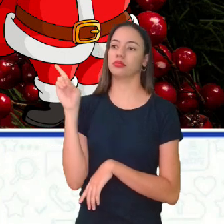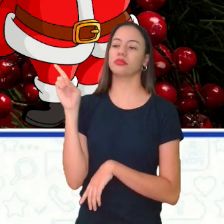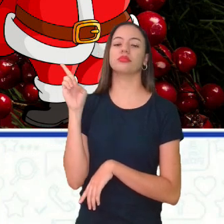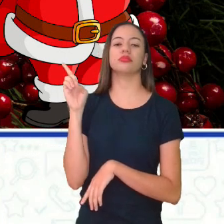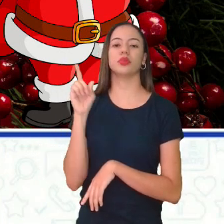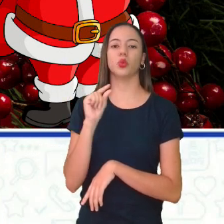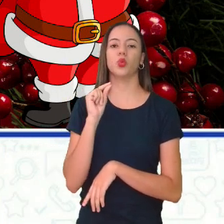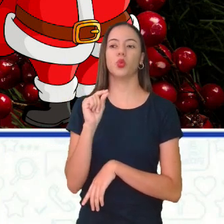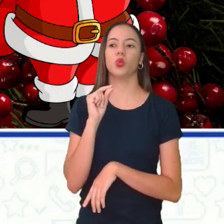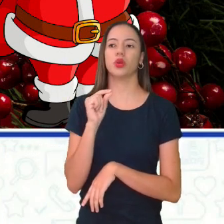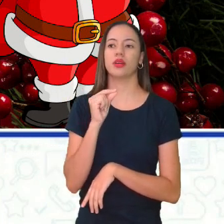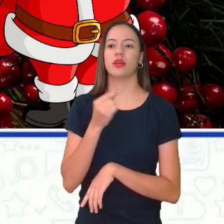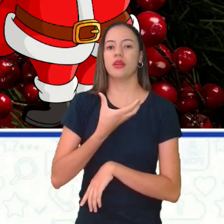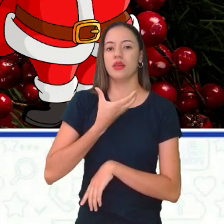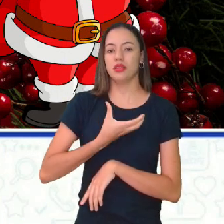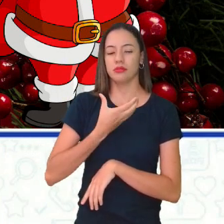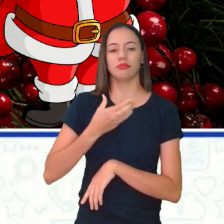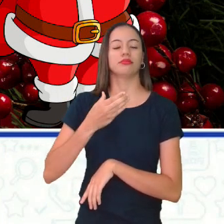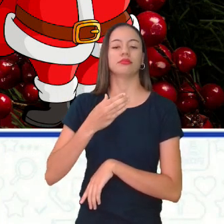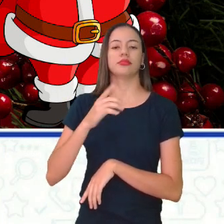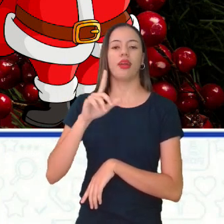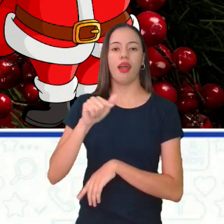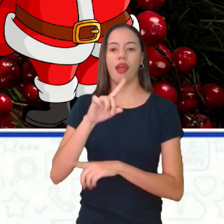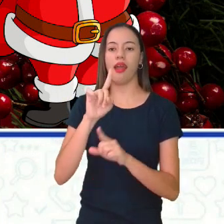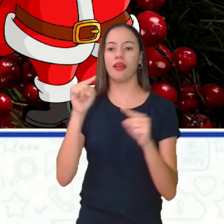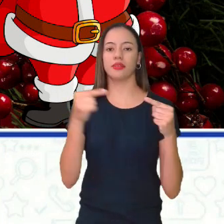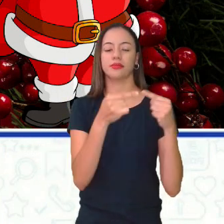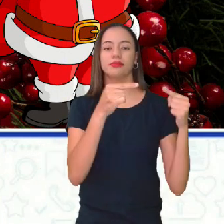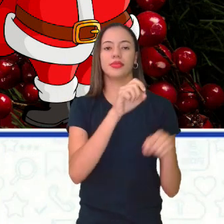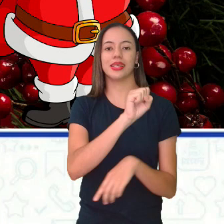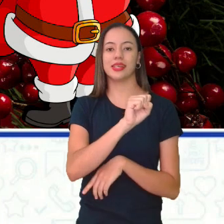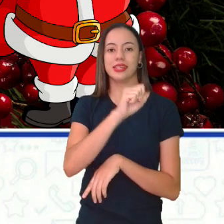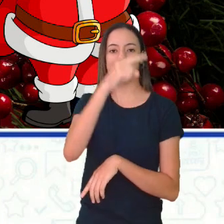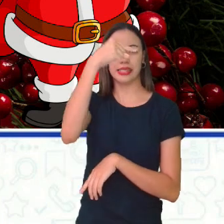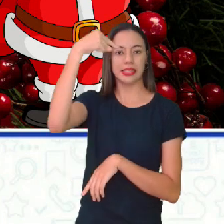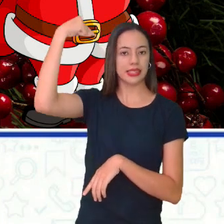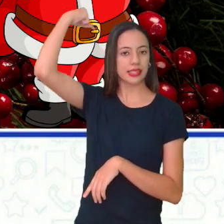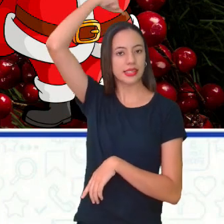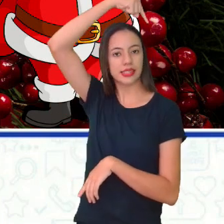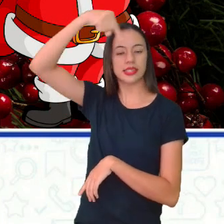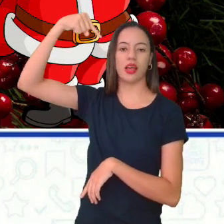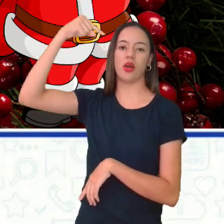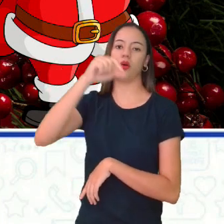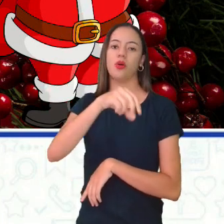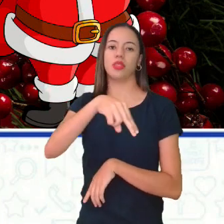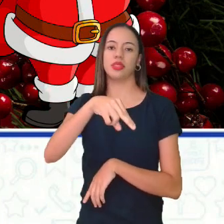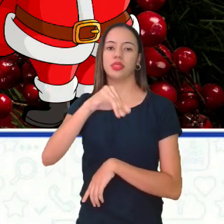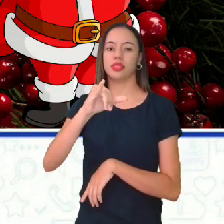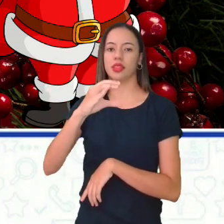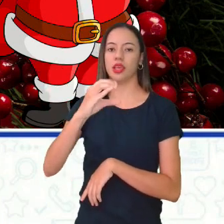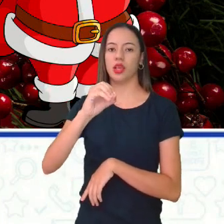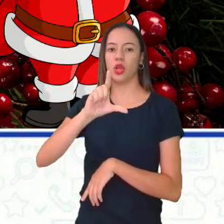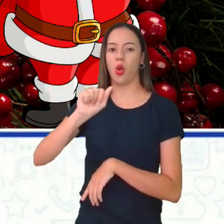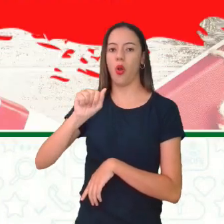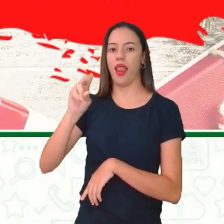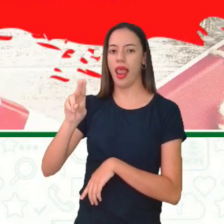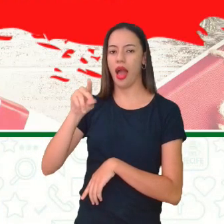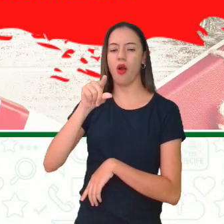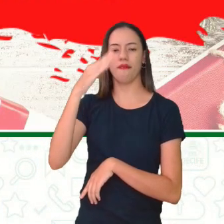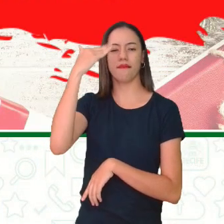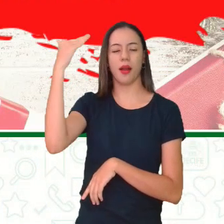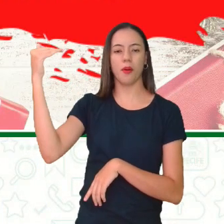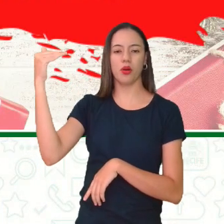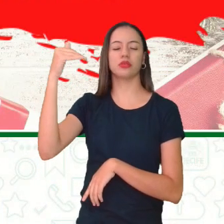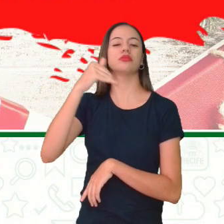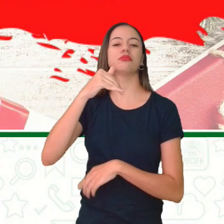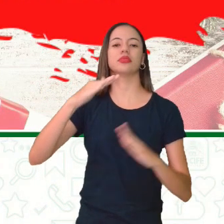gente chamaria de São Nicolau, um dos santos mais populares nas igrejas grega e